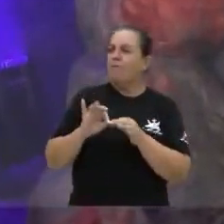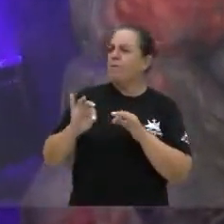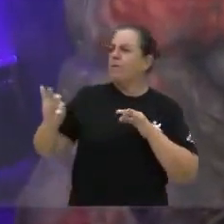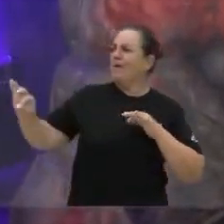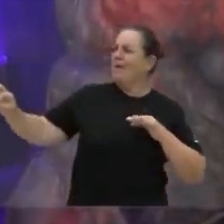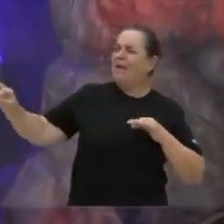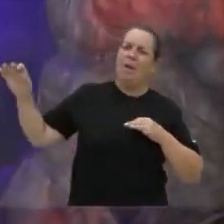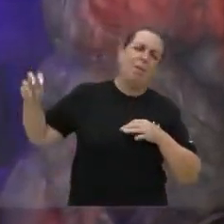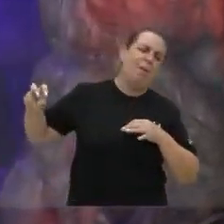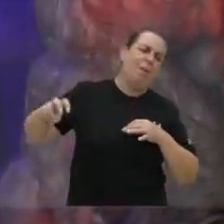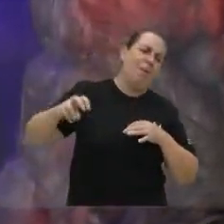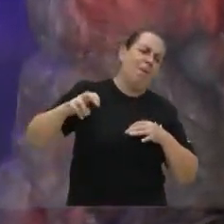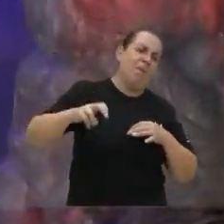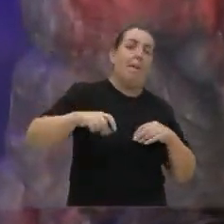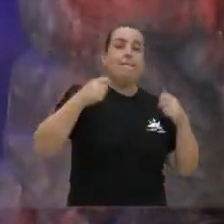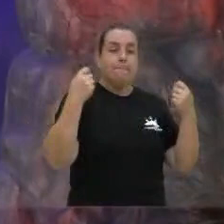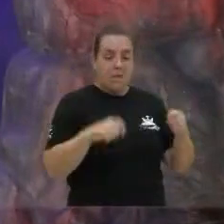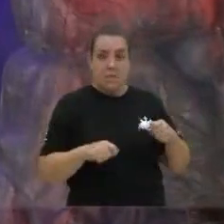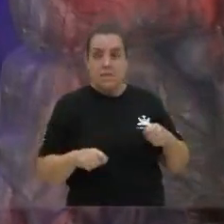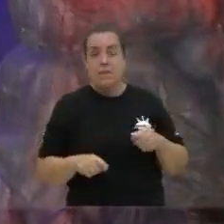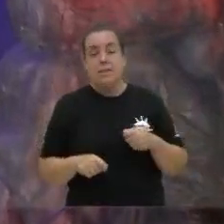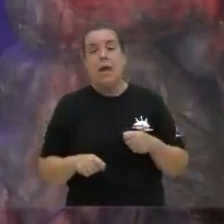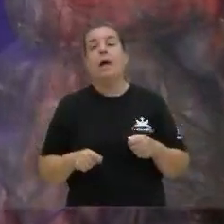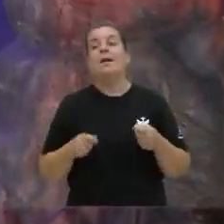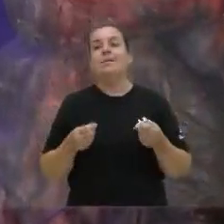É preciso pôr o pé. Pé